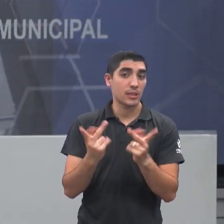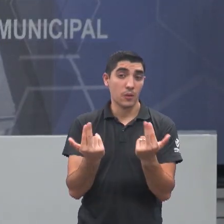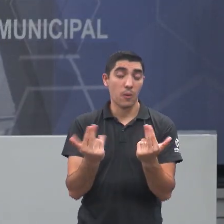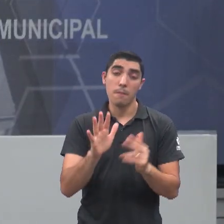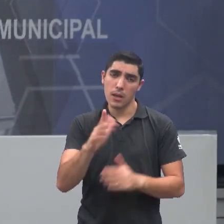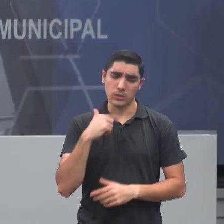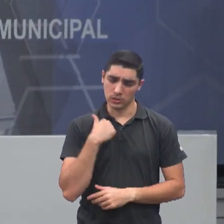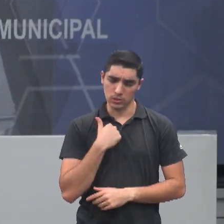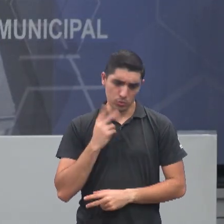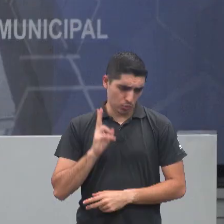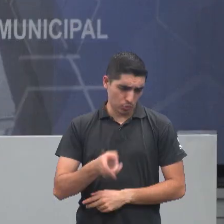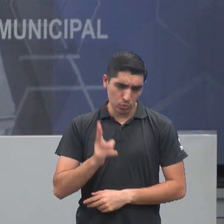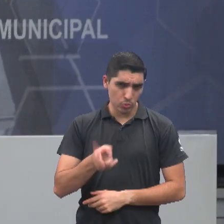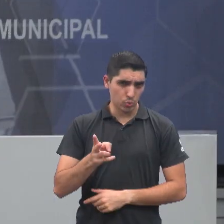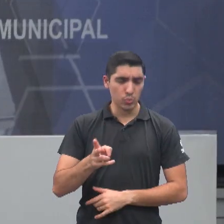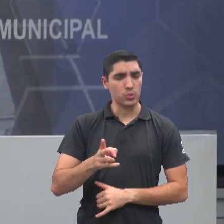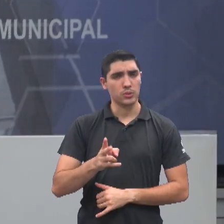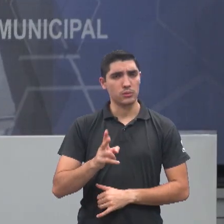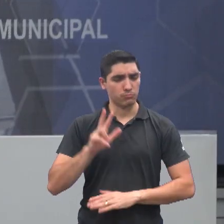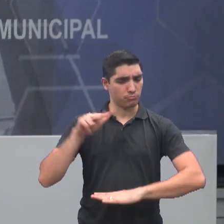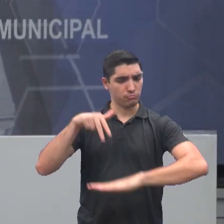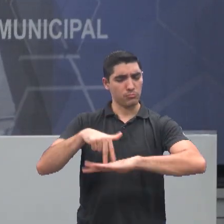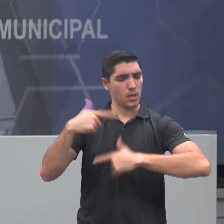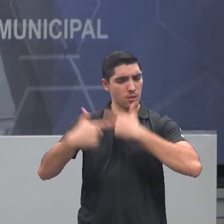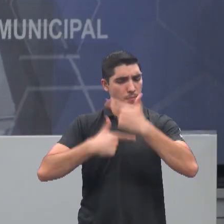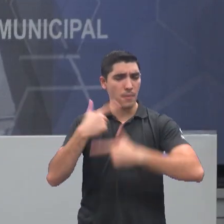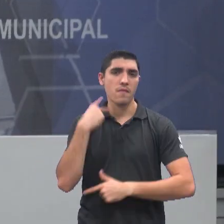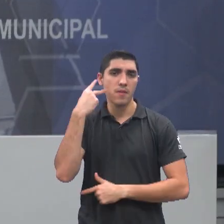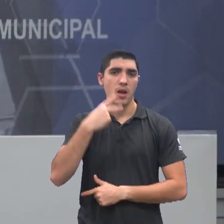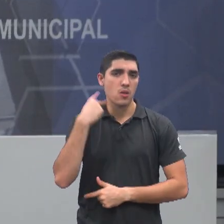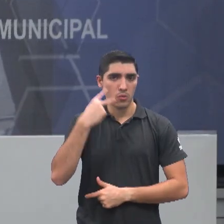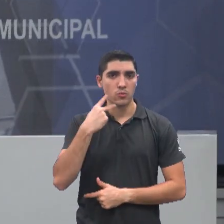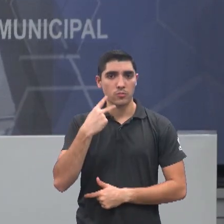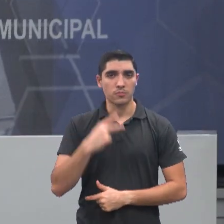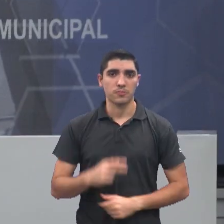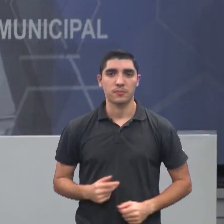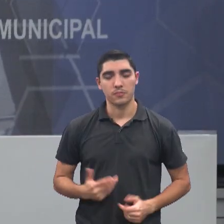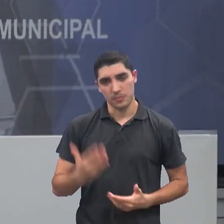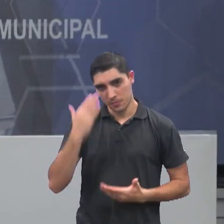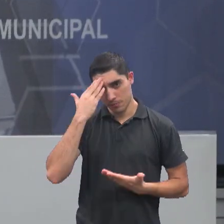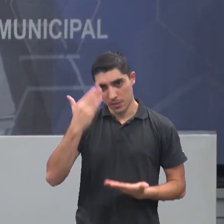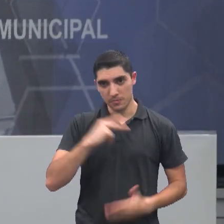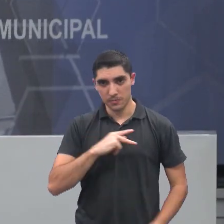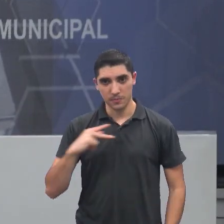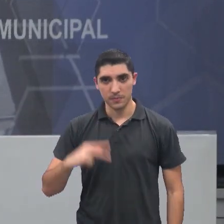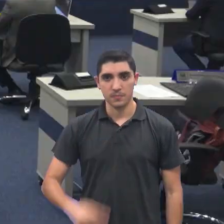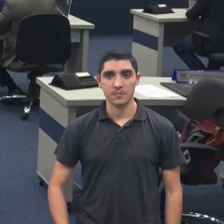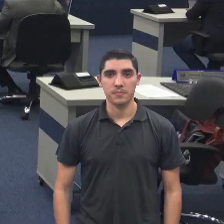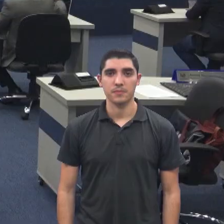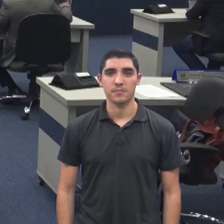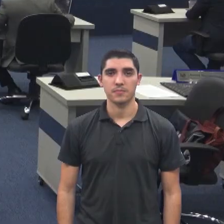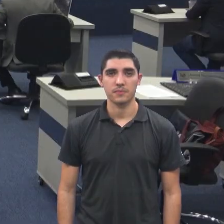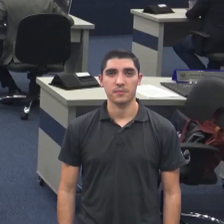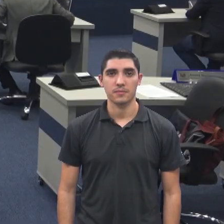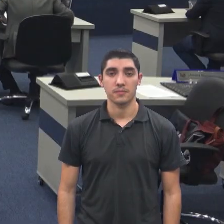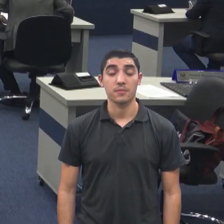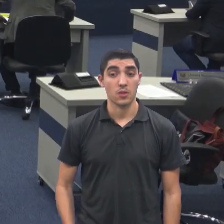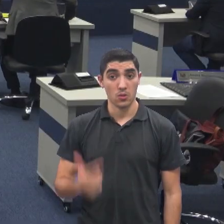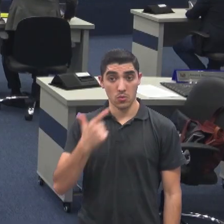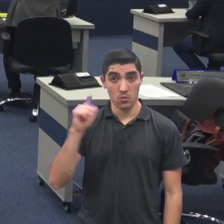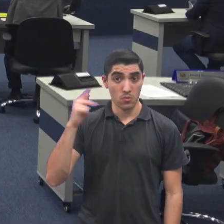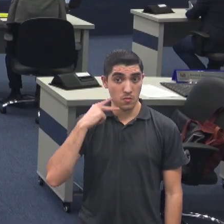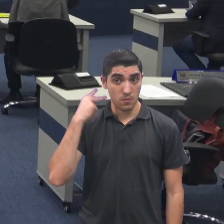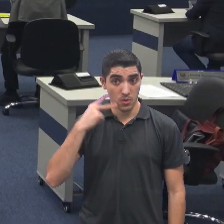continuar fazendo, como sempre fez, com a coerência que sempre tivemos. Obrigado, presidente. Próximo vereador inscrito